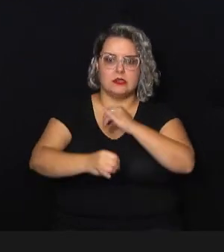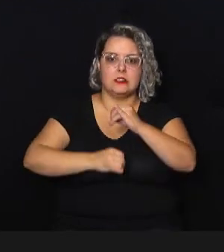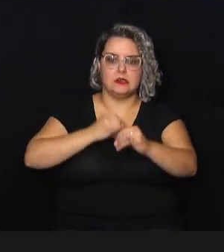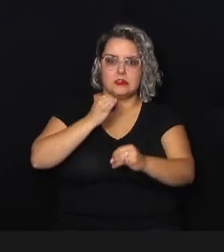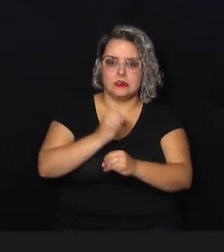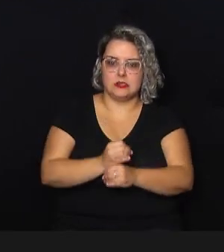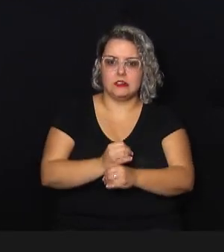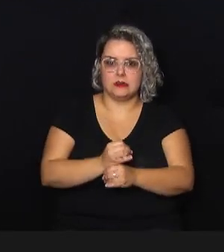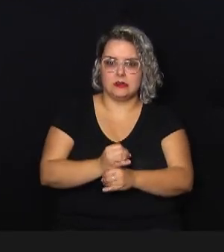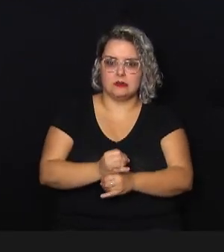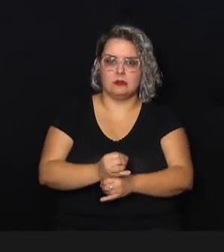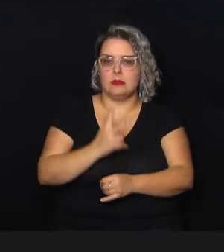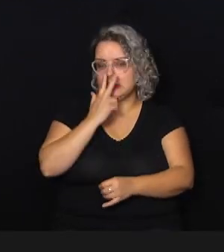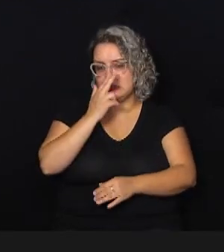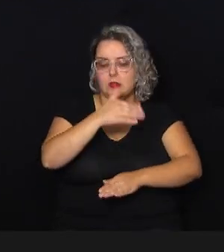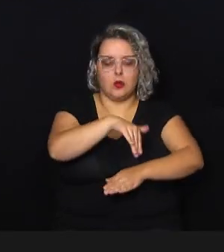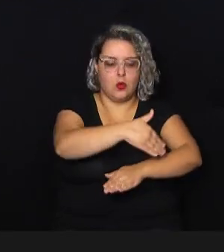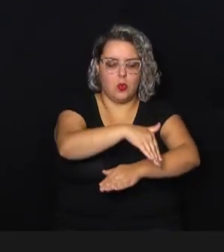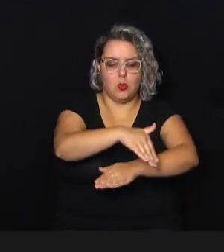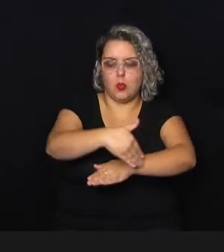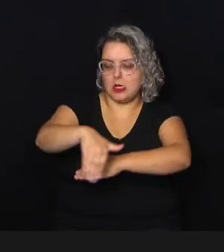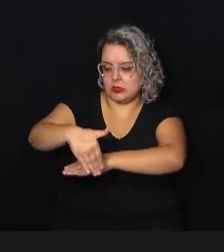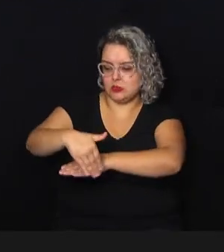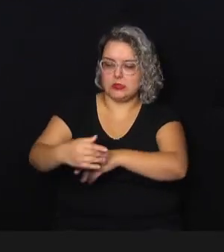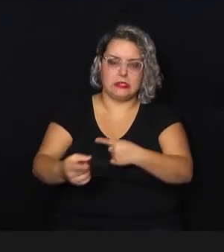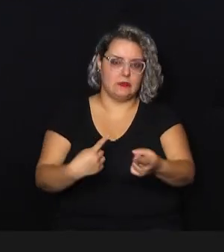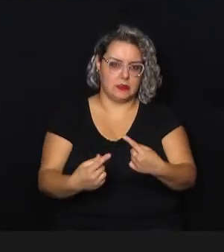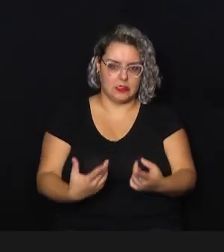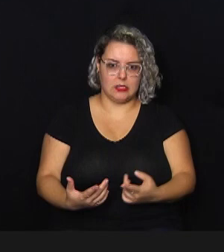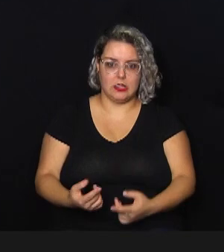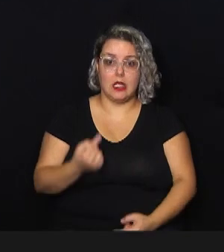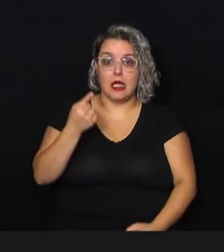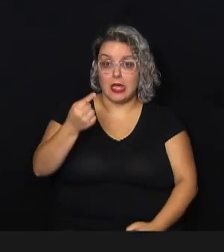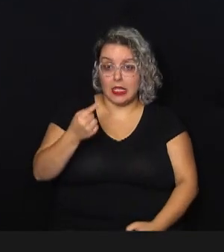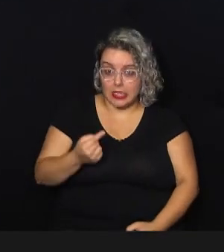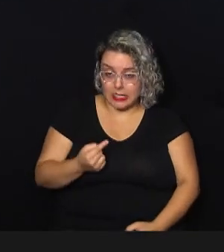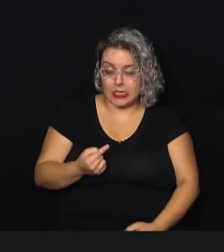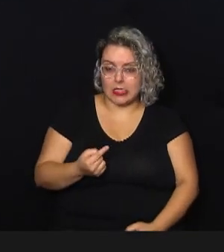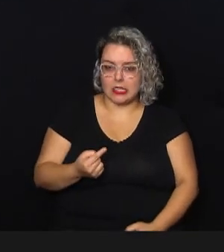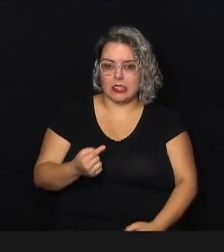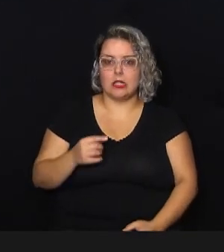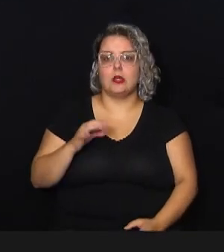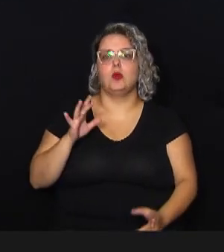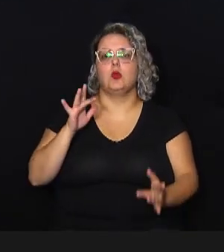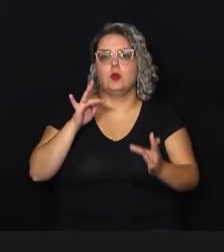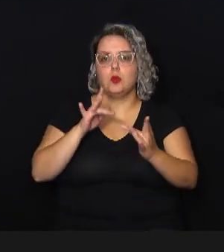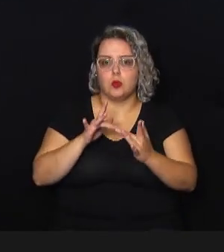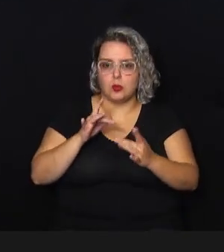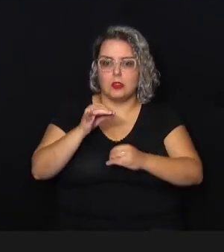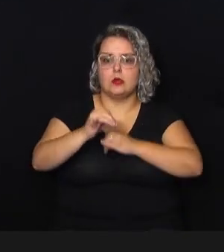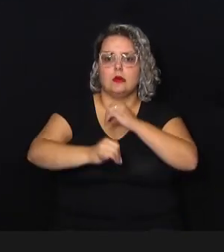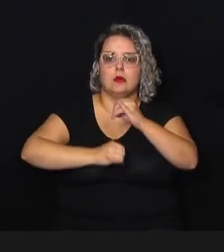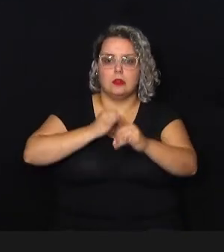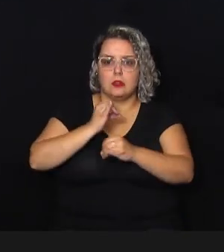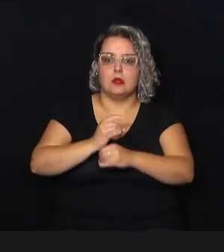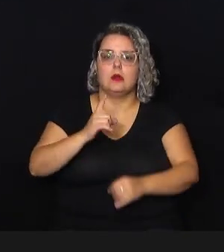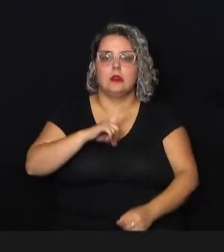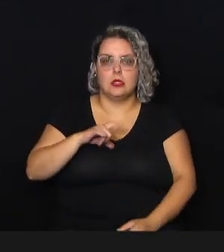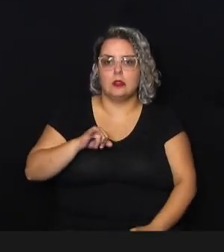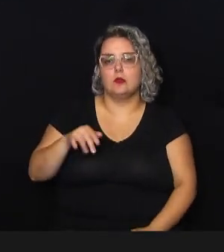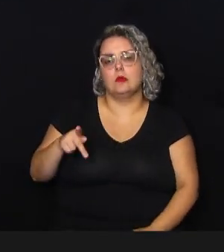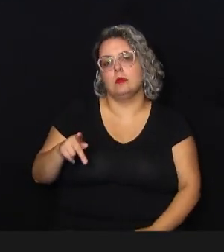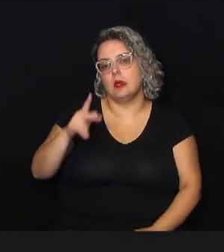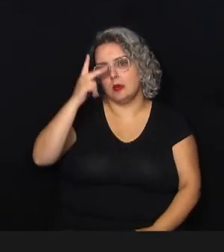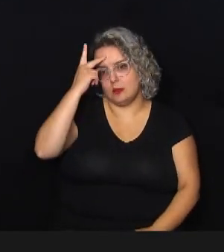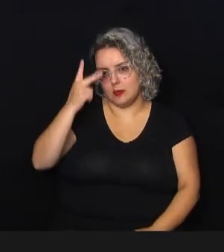são ruas, né, e avenidas. Cada dispositivo conectado à internet, ele possui um IP próprio,